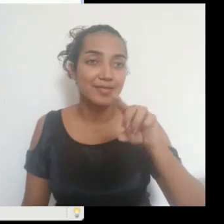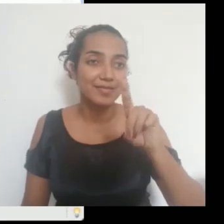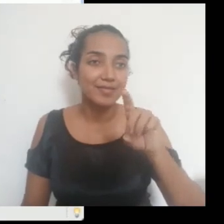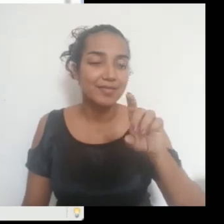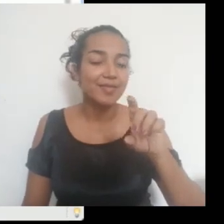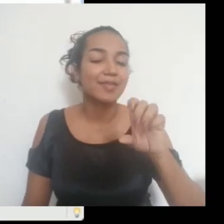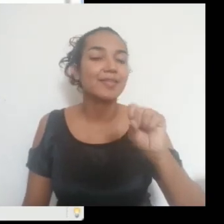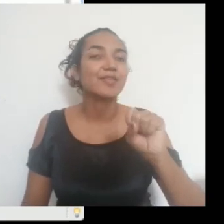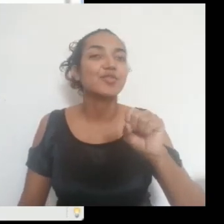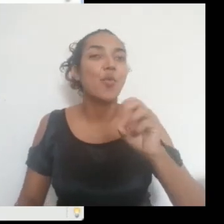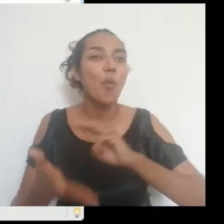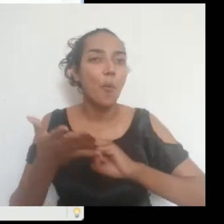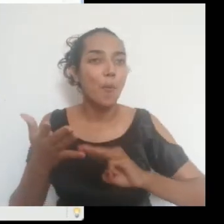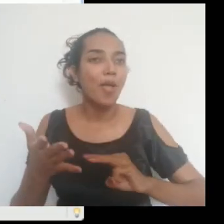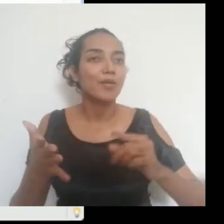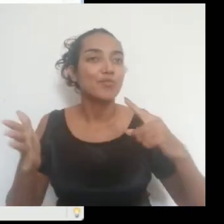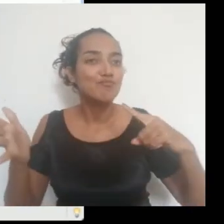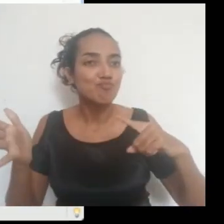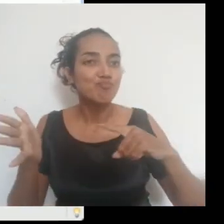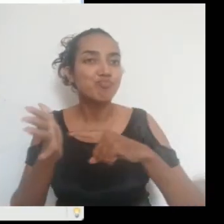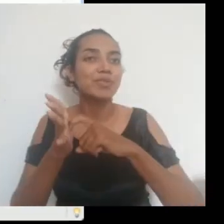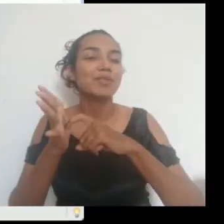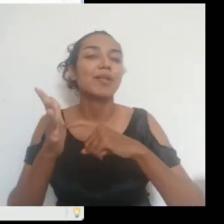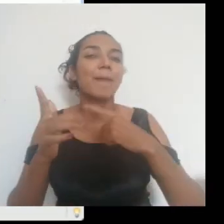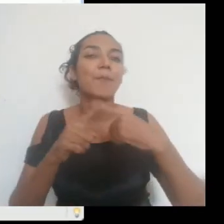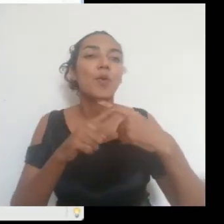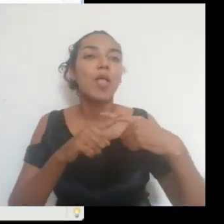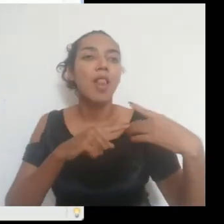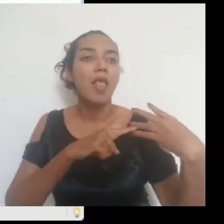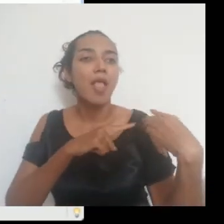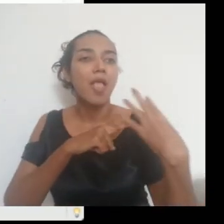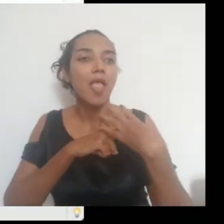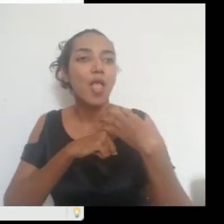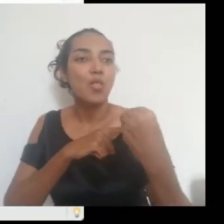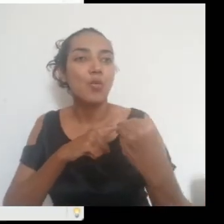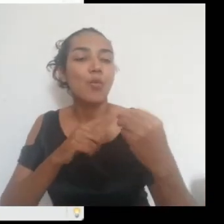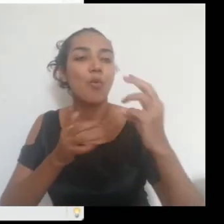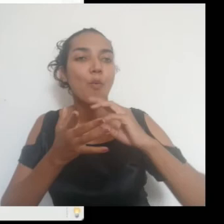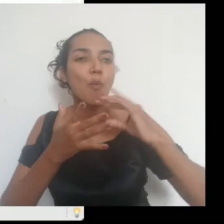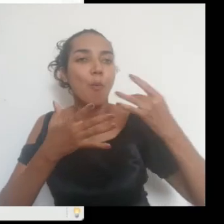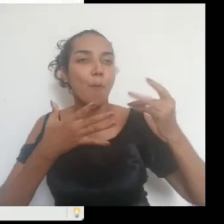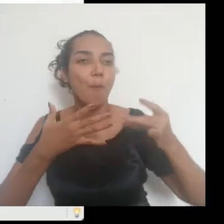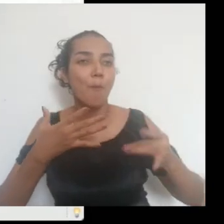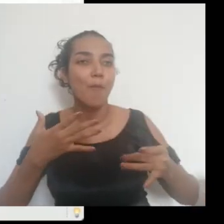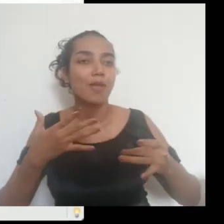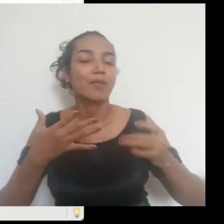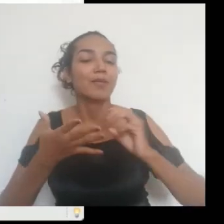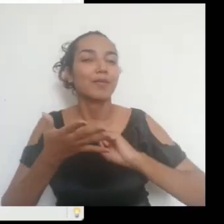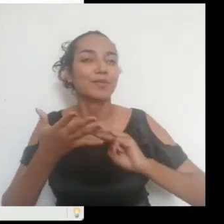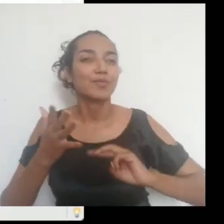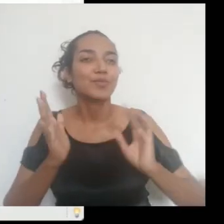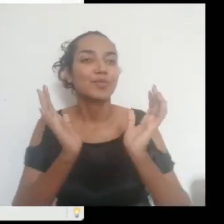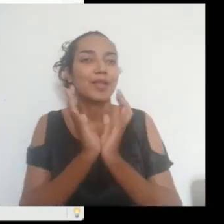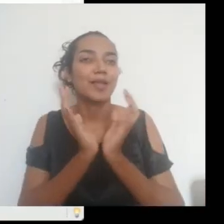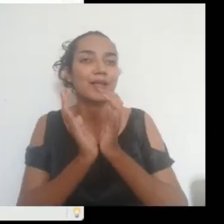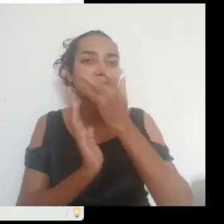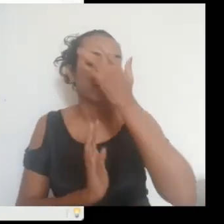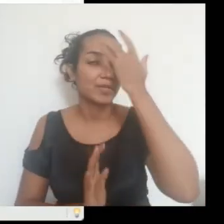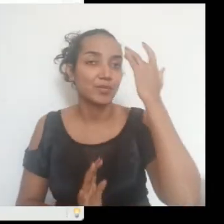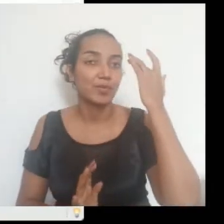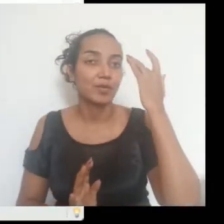funcionar. Ele herdou os métodos da classe pessoa. Note, mais uma vez, se eu remover o extends de pessoa,